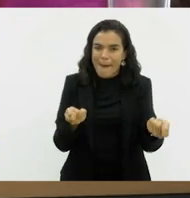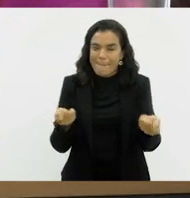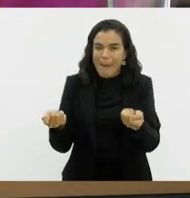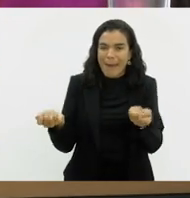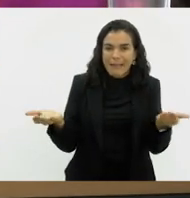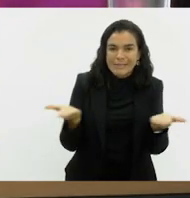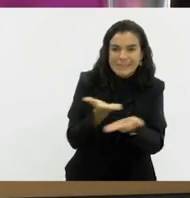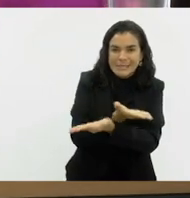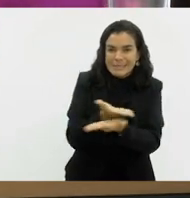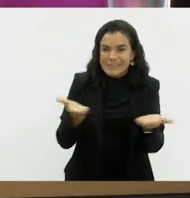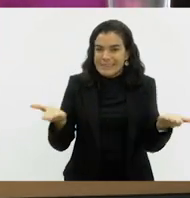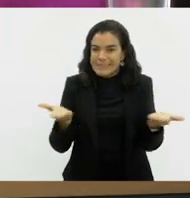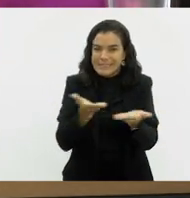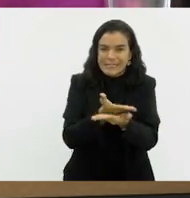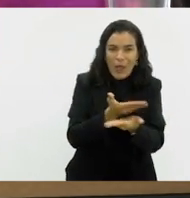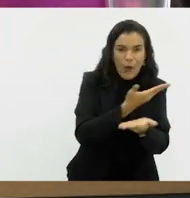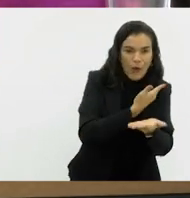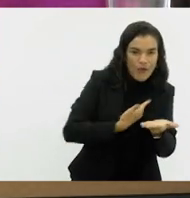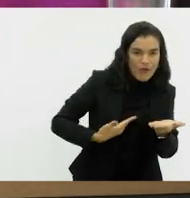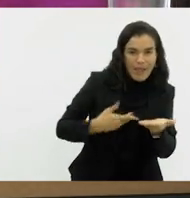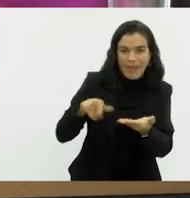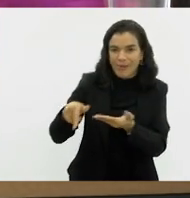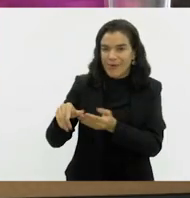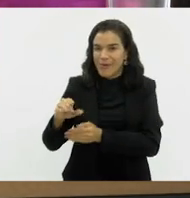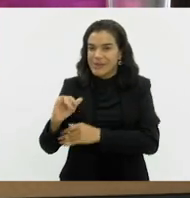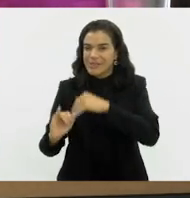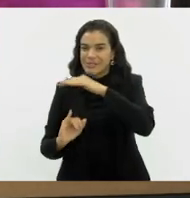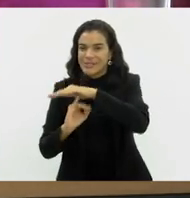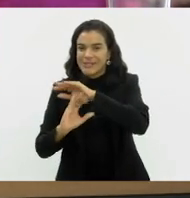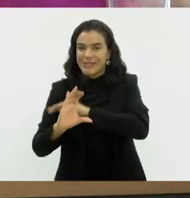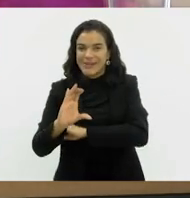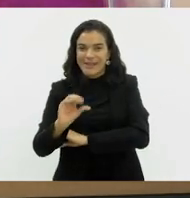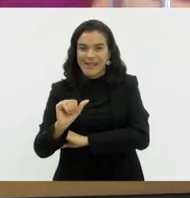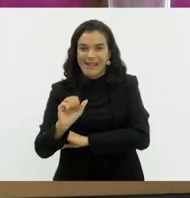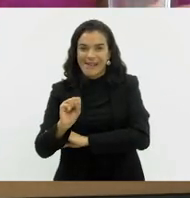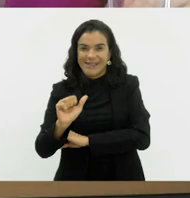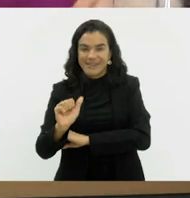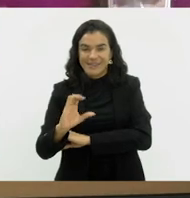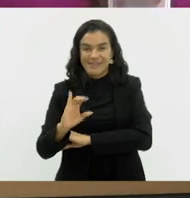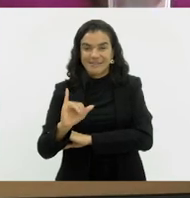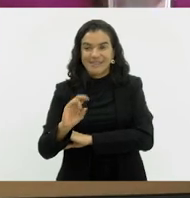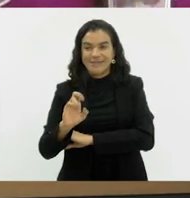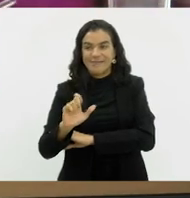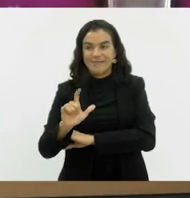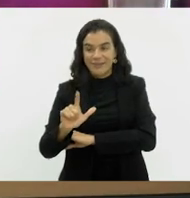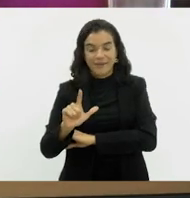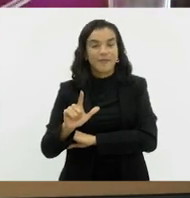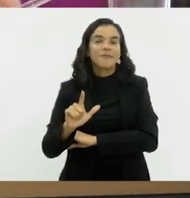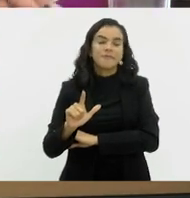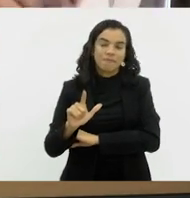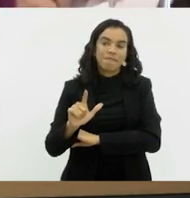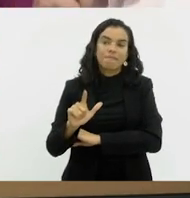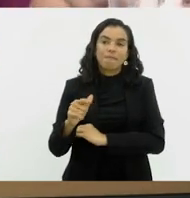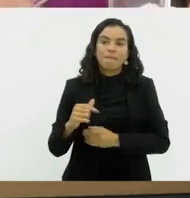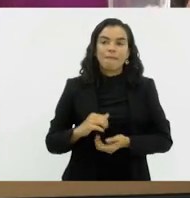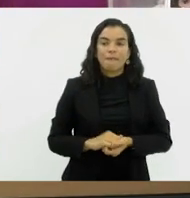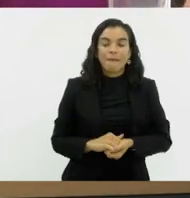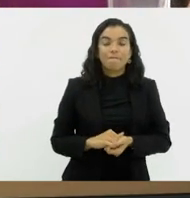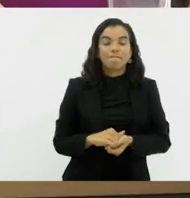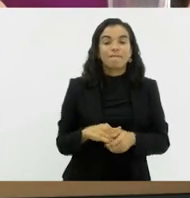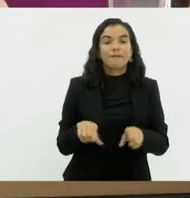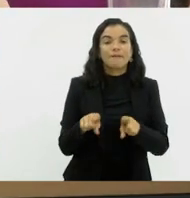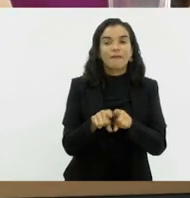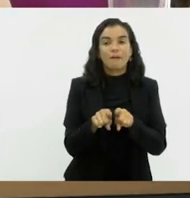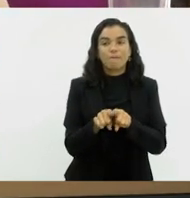com a Casa Civil, quanto internamente, para que isso fosse uma coisa que